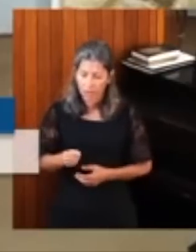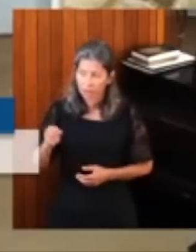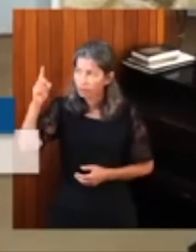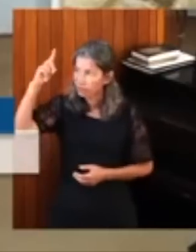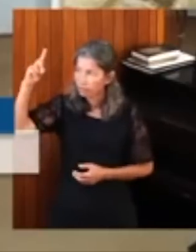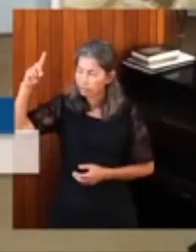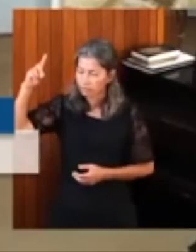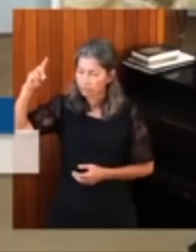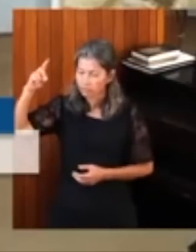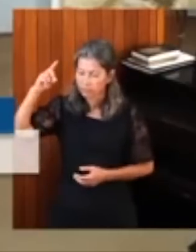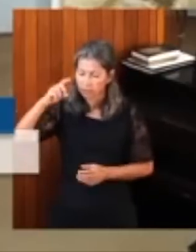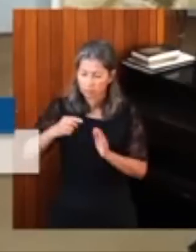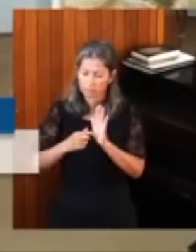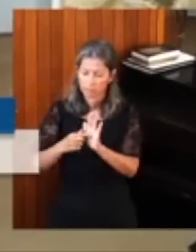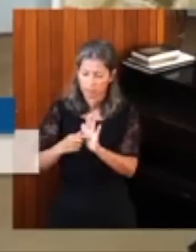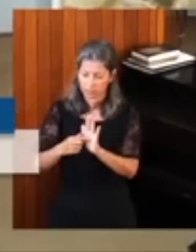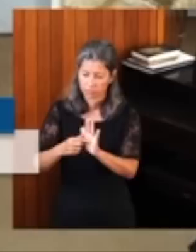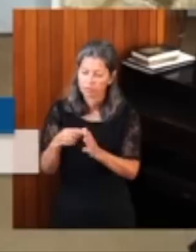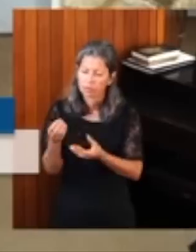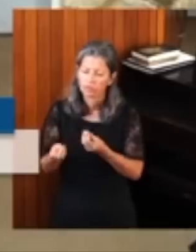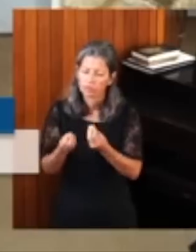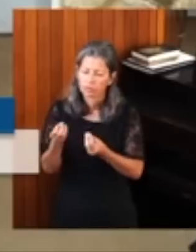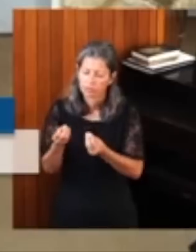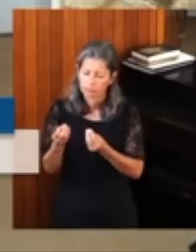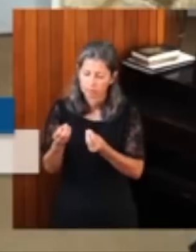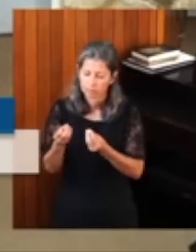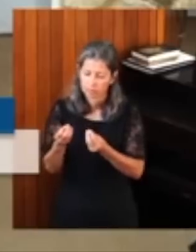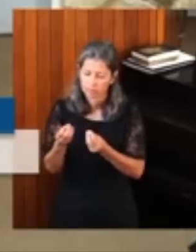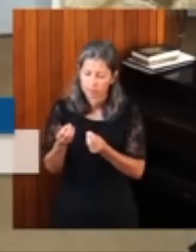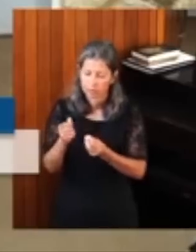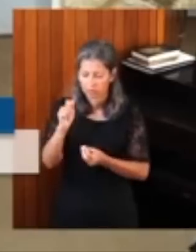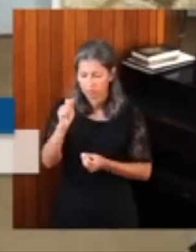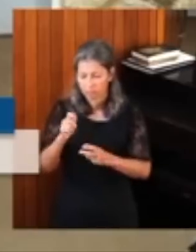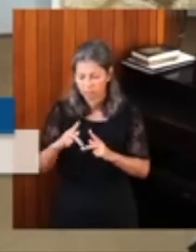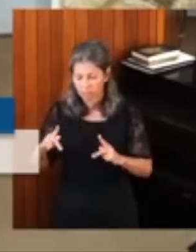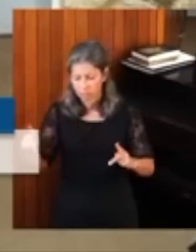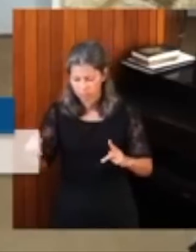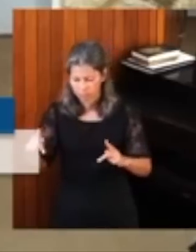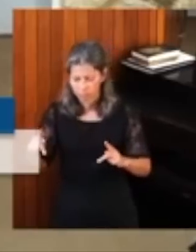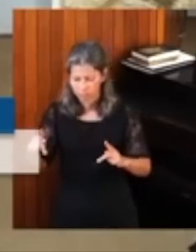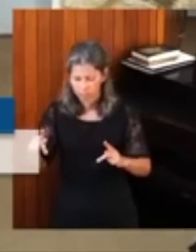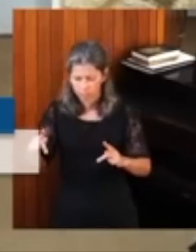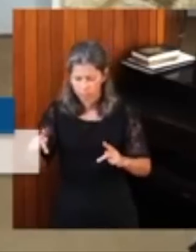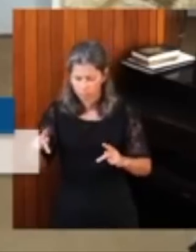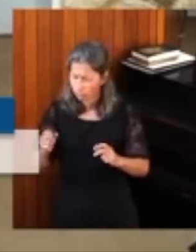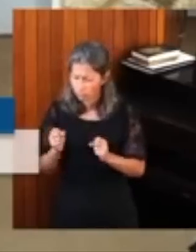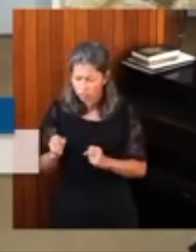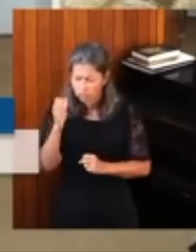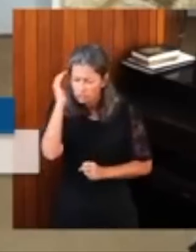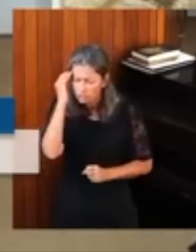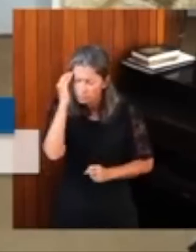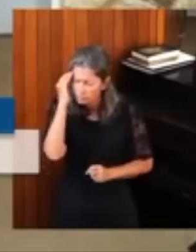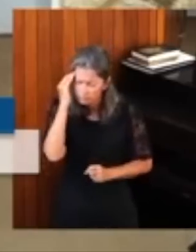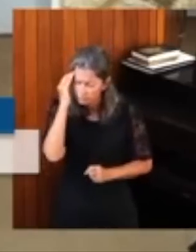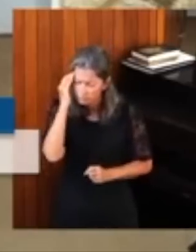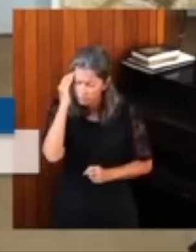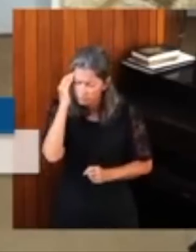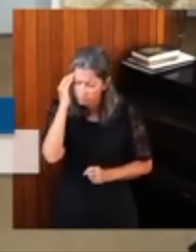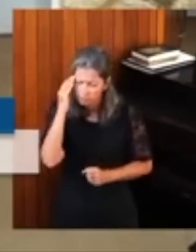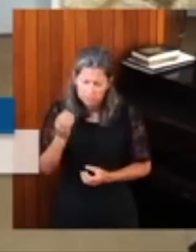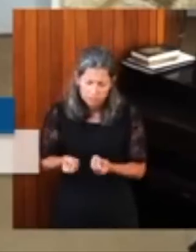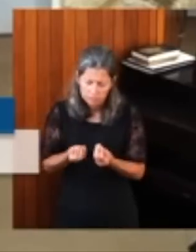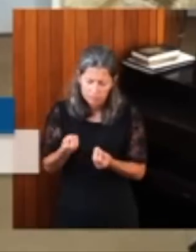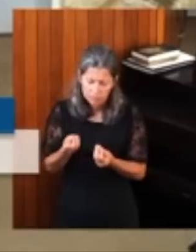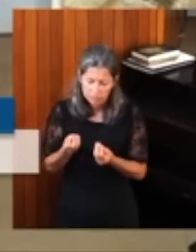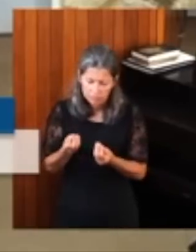Torres Gêmeas, né? Então é uma pena que as pessoas não tenham essa profundidade, né, esse cuidado de estudar a